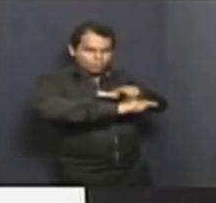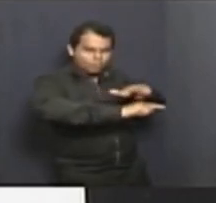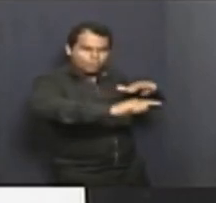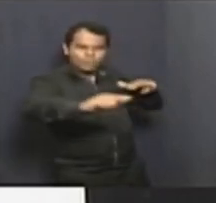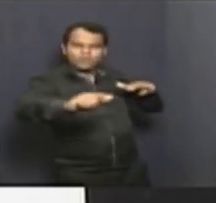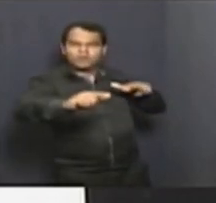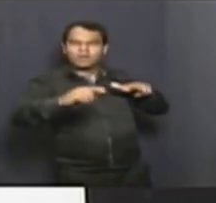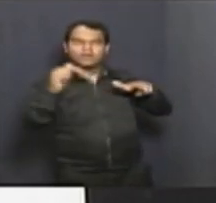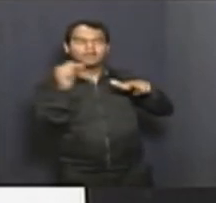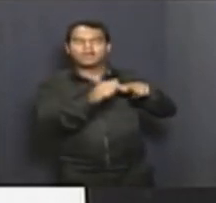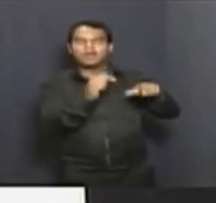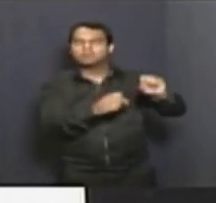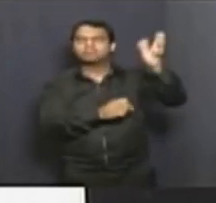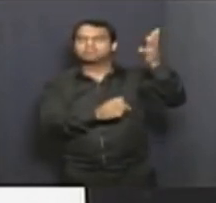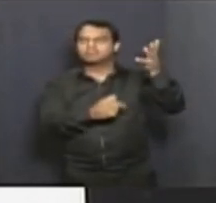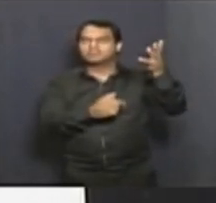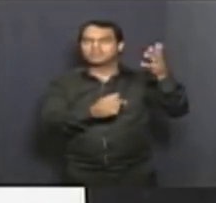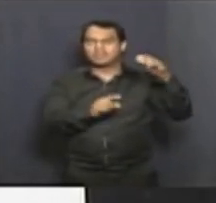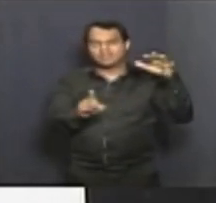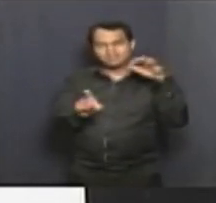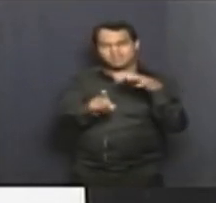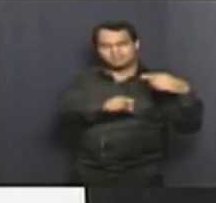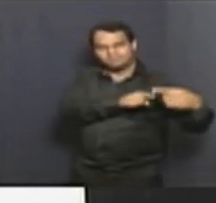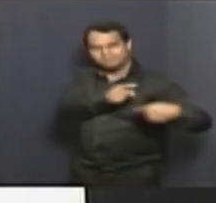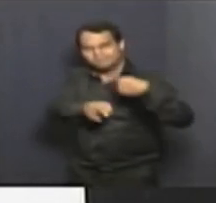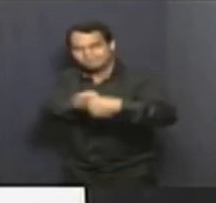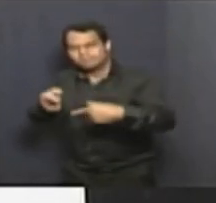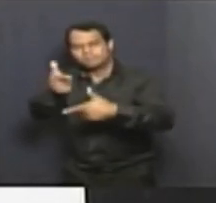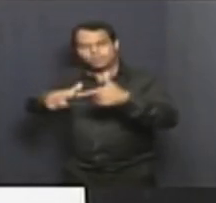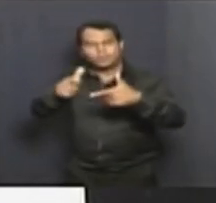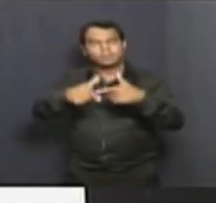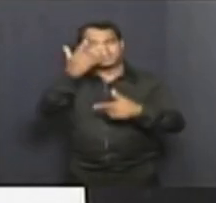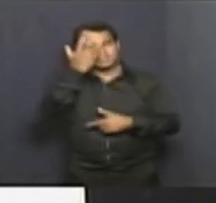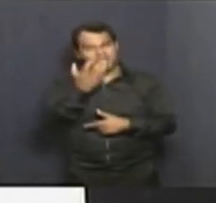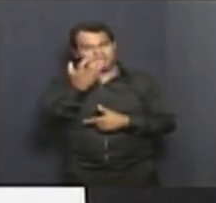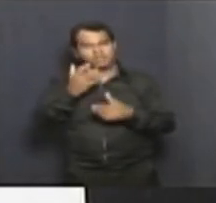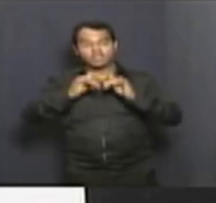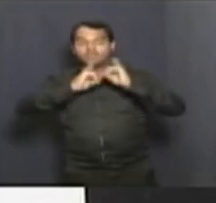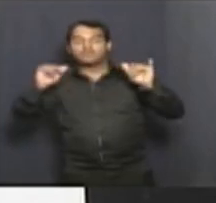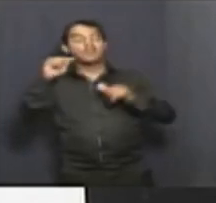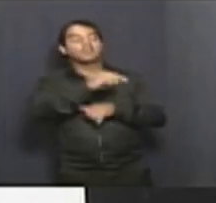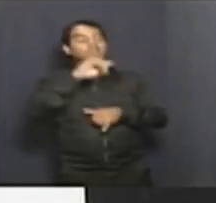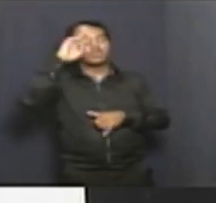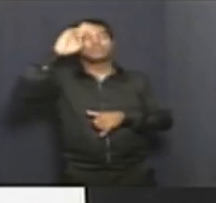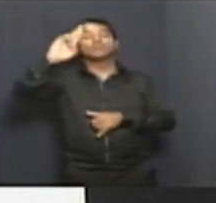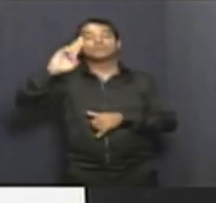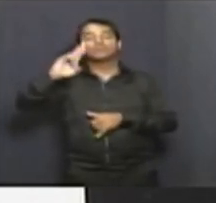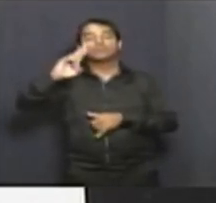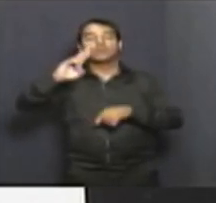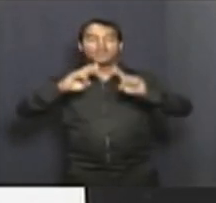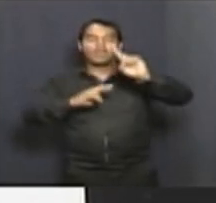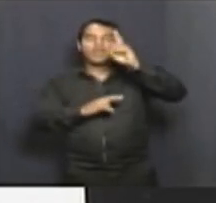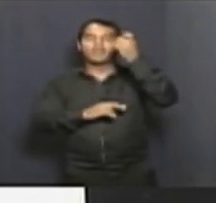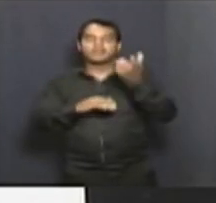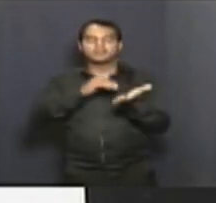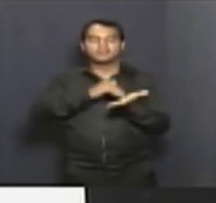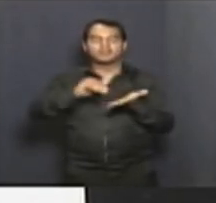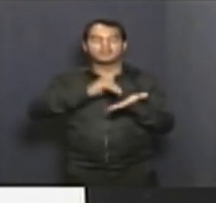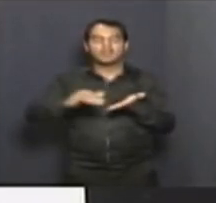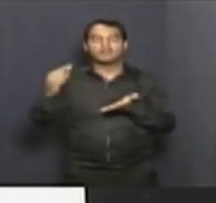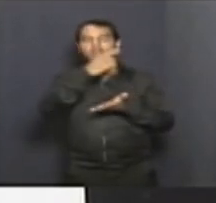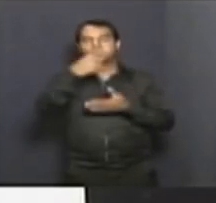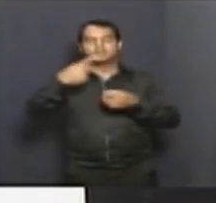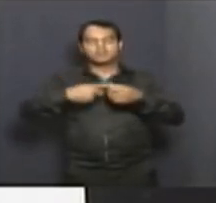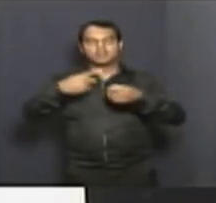desastrosas e eu tenho que observar aqui também que o proprietário dessa fazenda foi secretário em maracaju